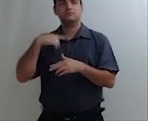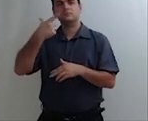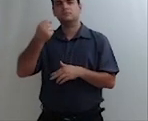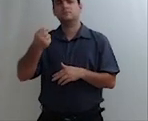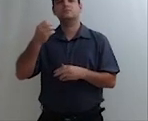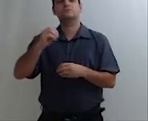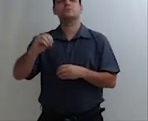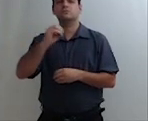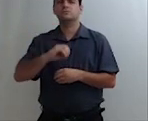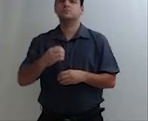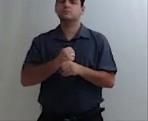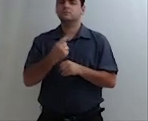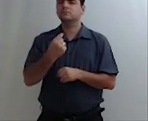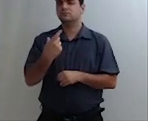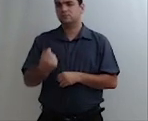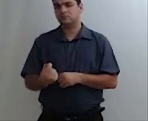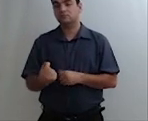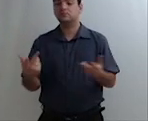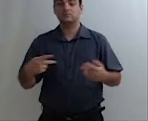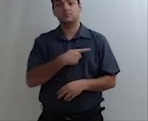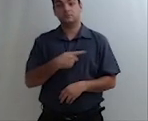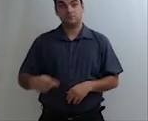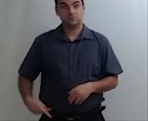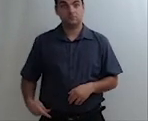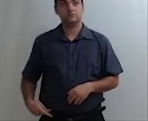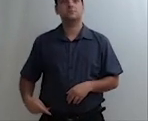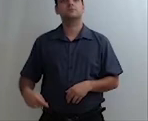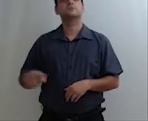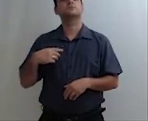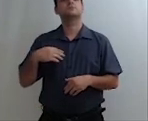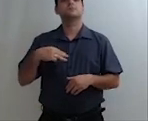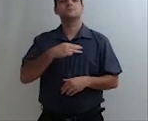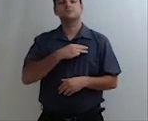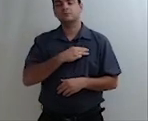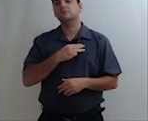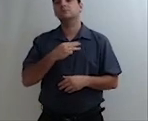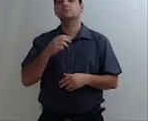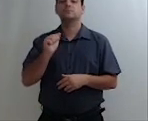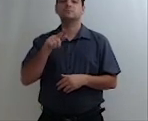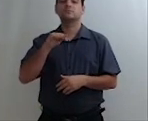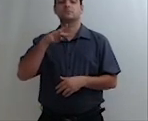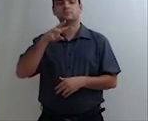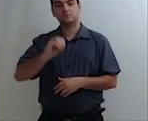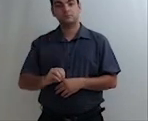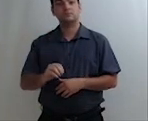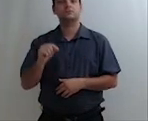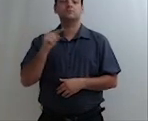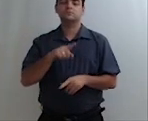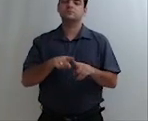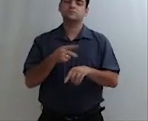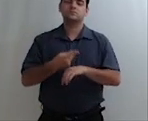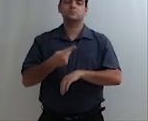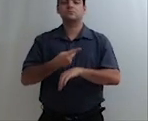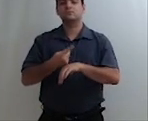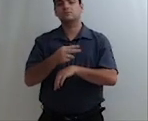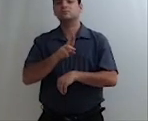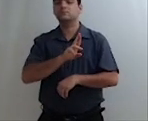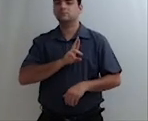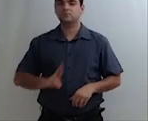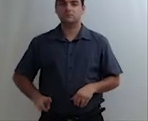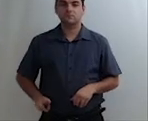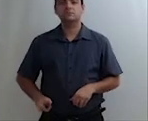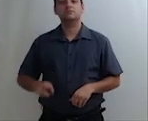de 2020 Presidente Excelentíssimo Senhor Ministro Antônio Saldanha palheiro subprocurador Geral da República